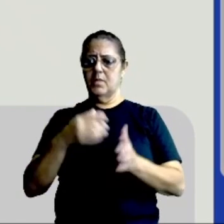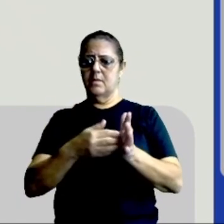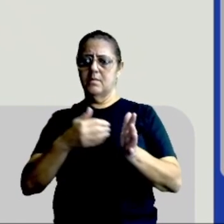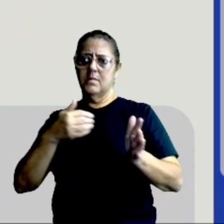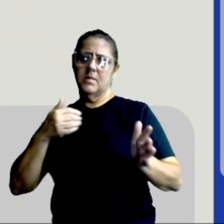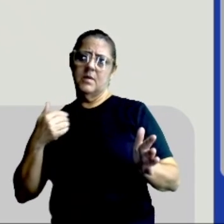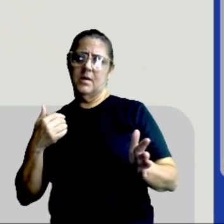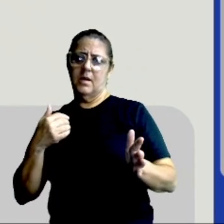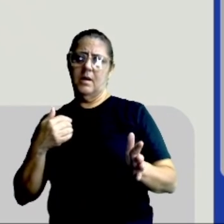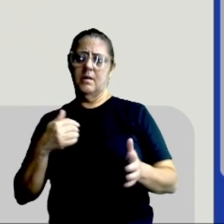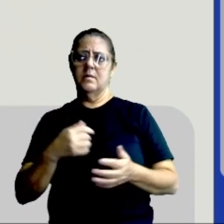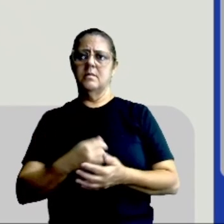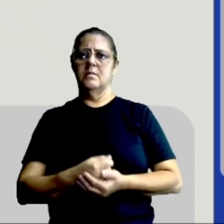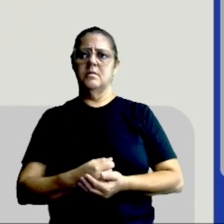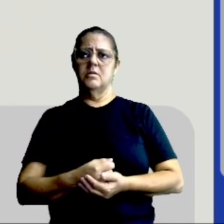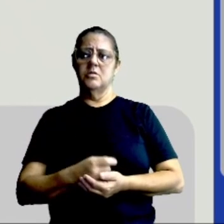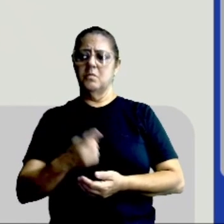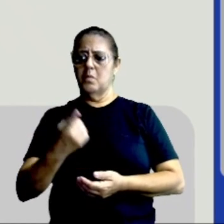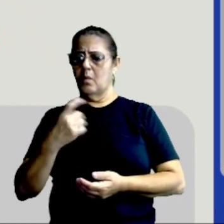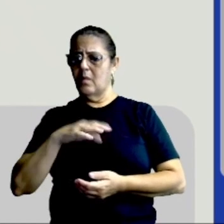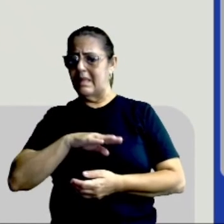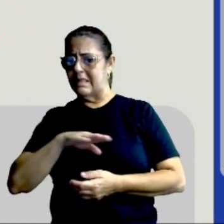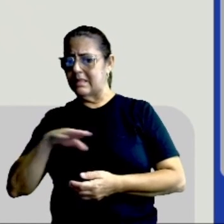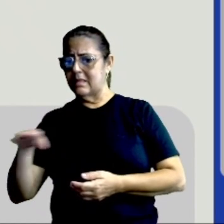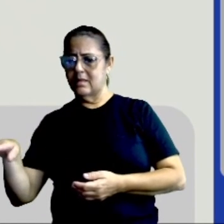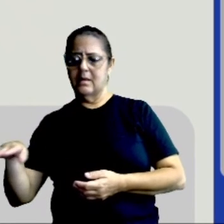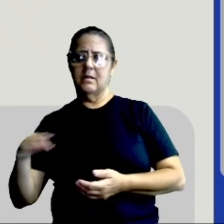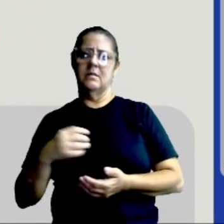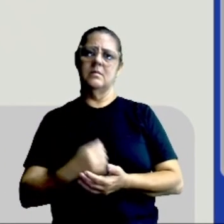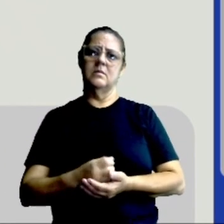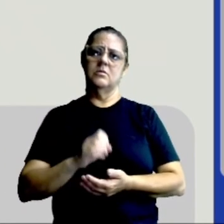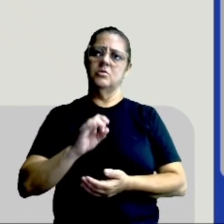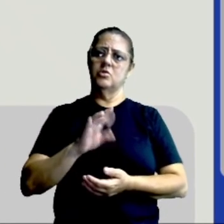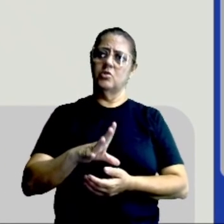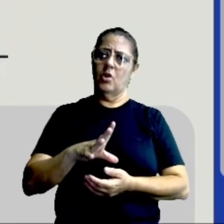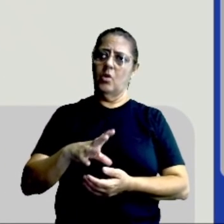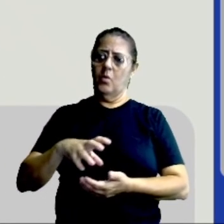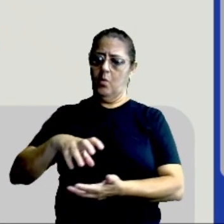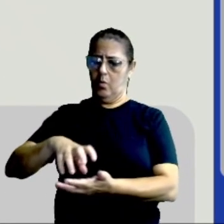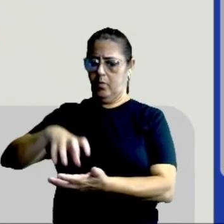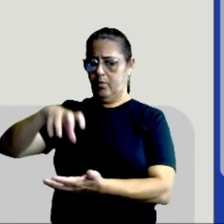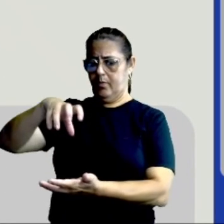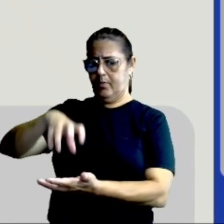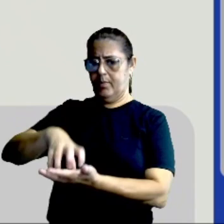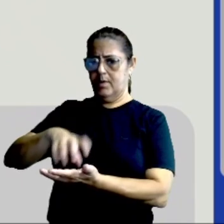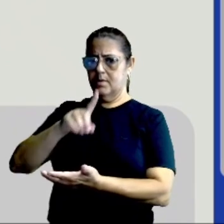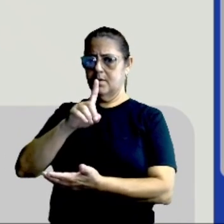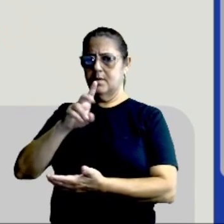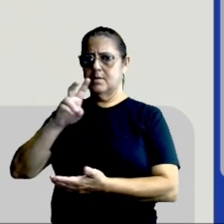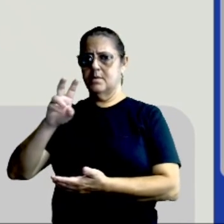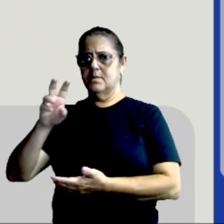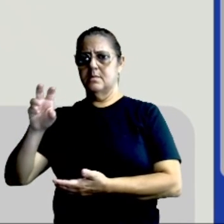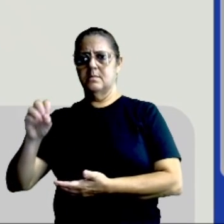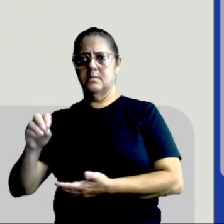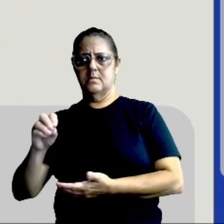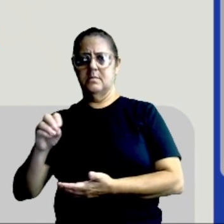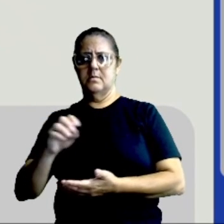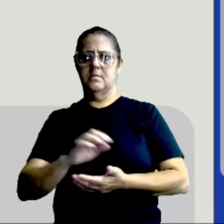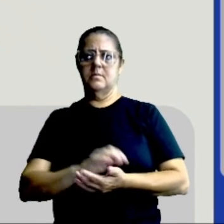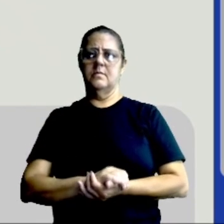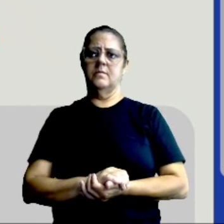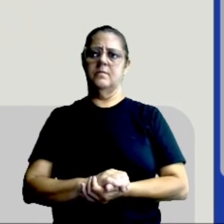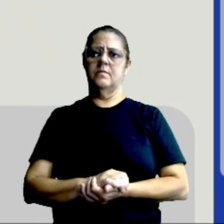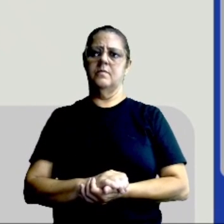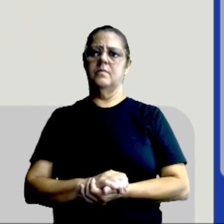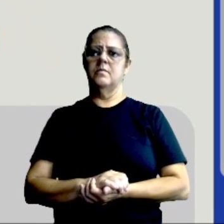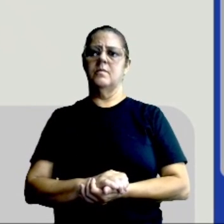lado, tiramos um x, não ficou x nenhum. Ficou apenas o peso de 150, tá bom? E